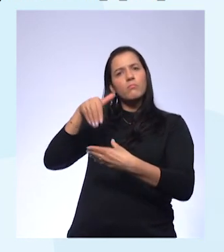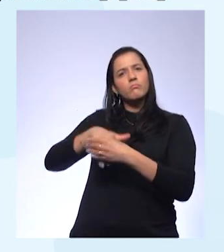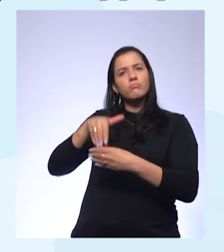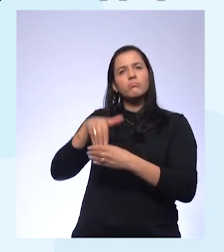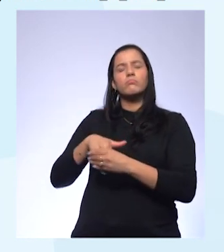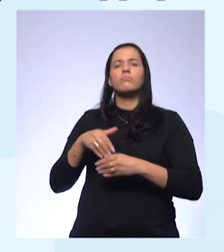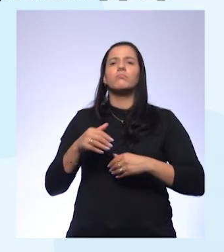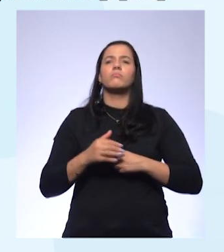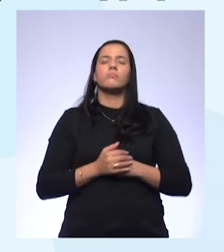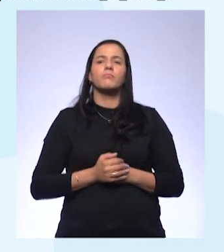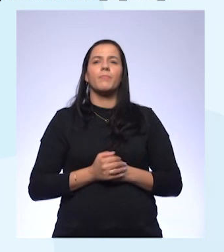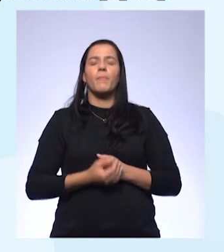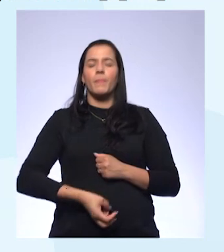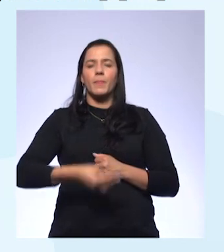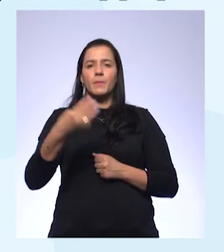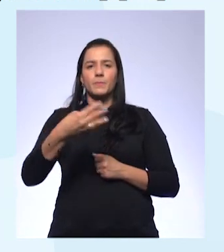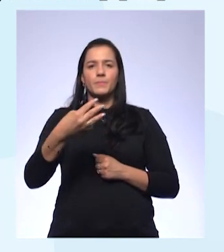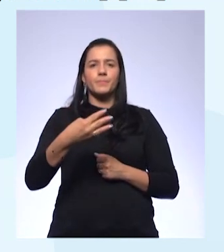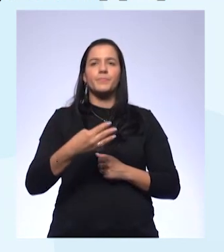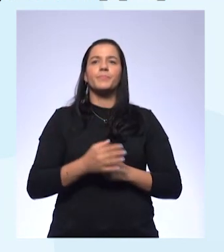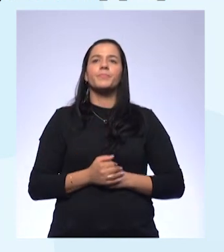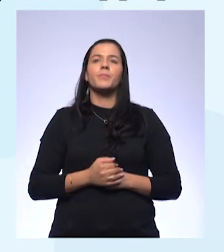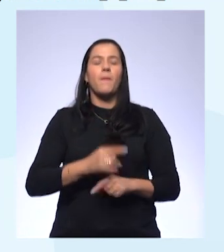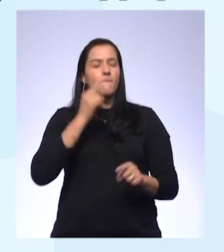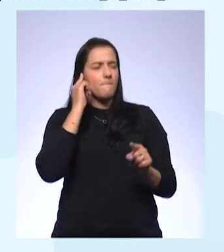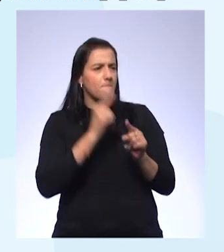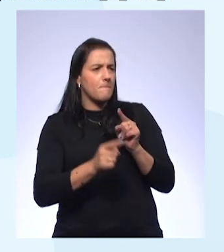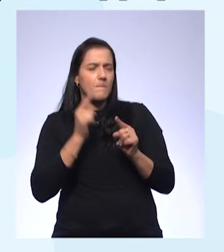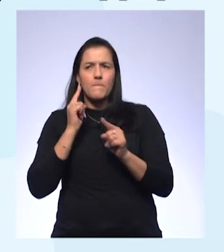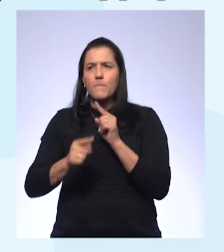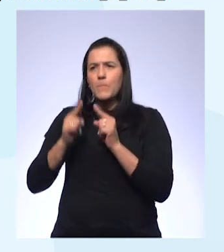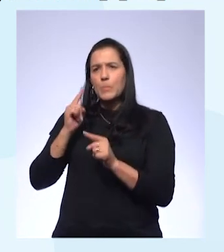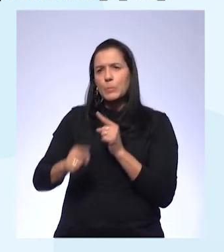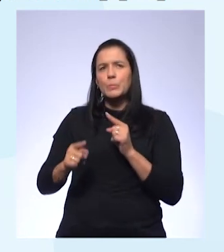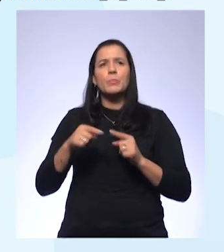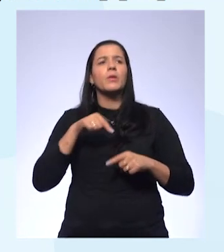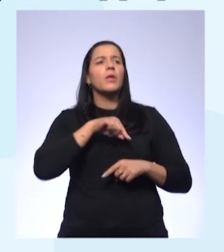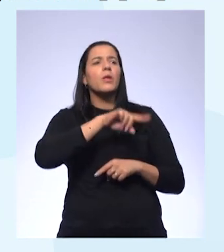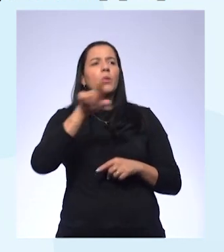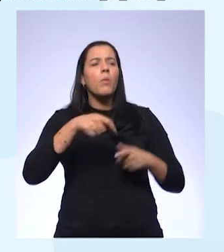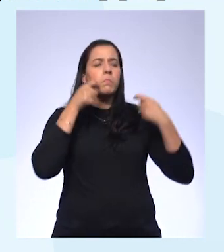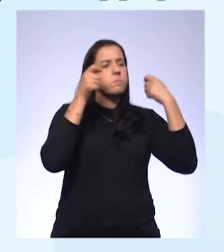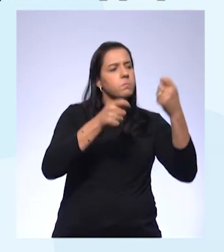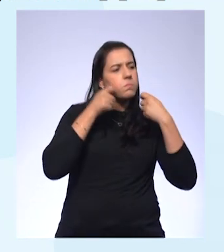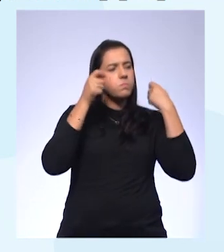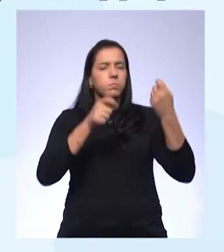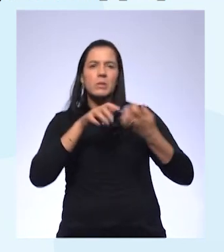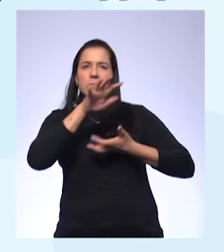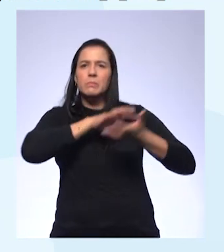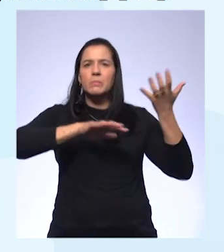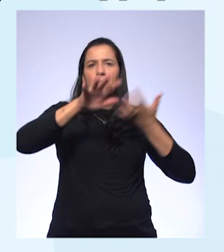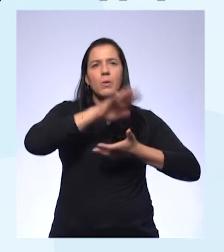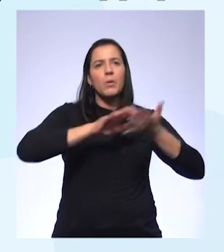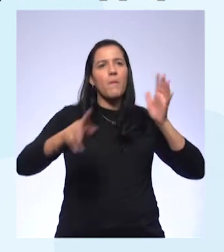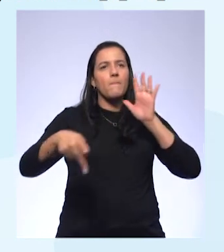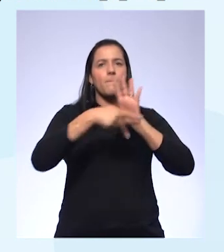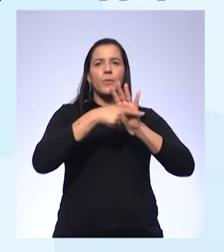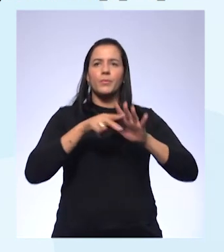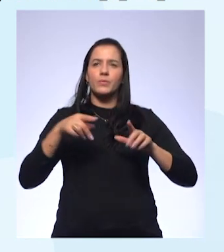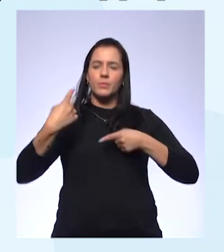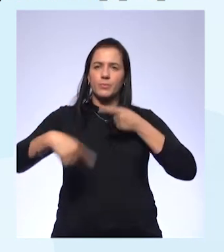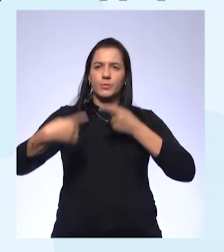sindicais. Terceiro, proibição de atividades ou manifestação sobre assunto de natureza